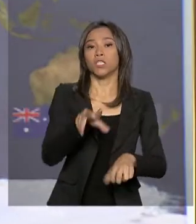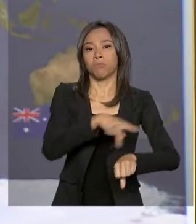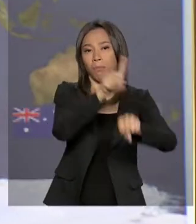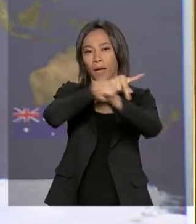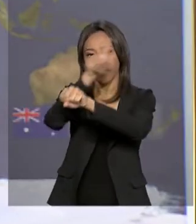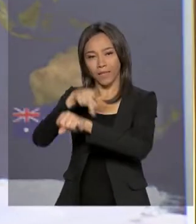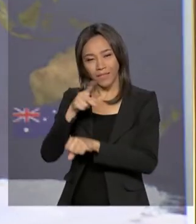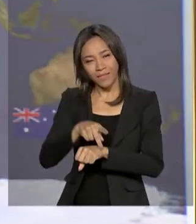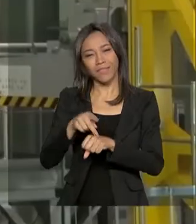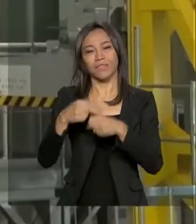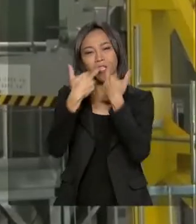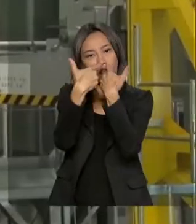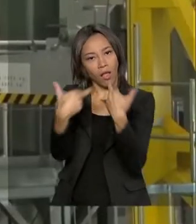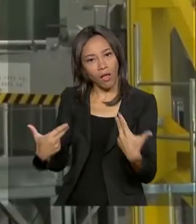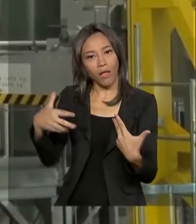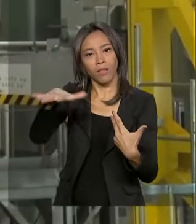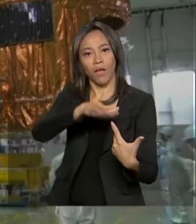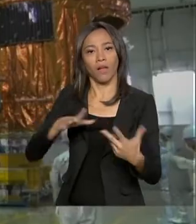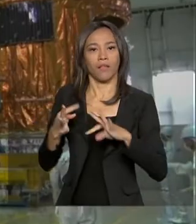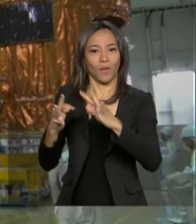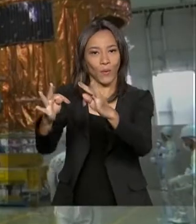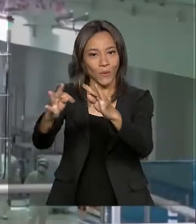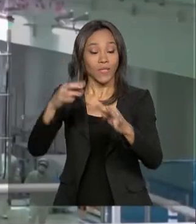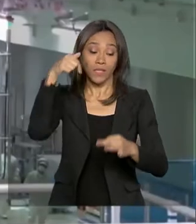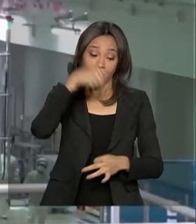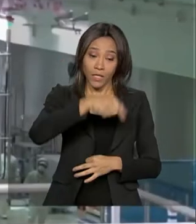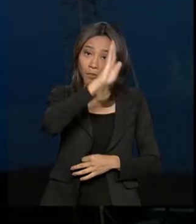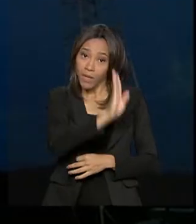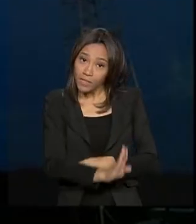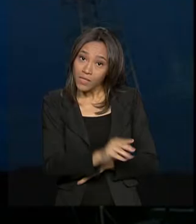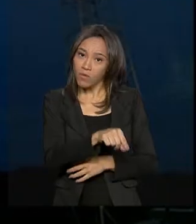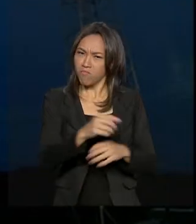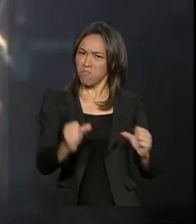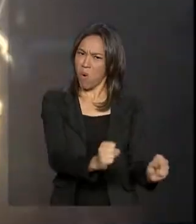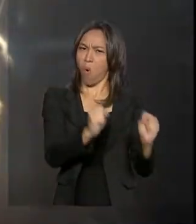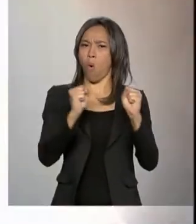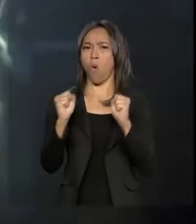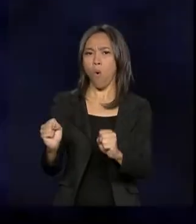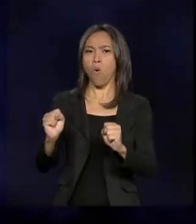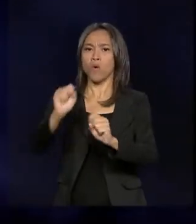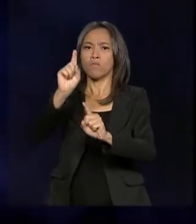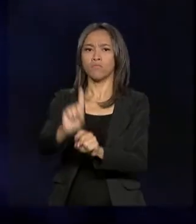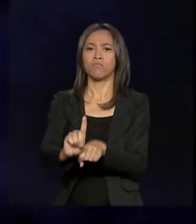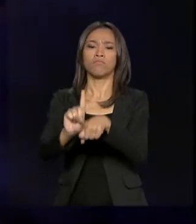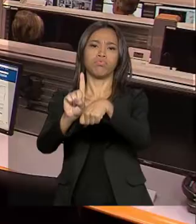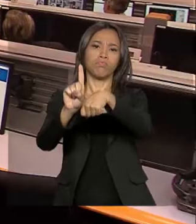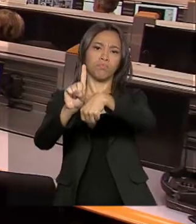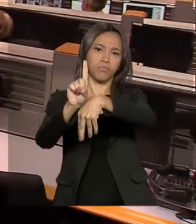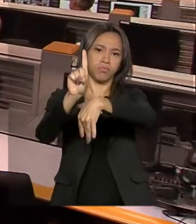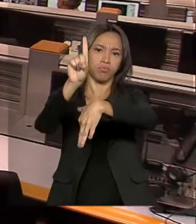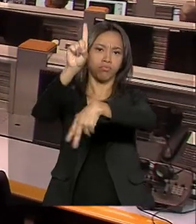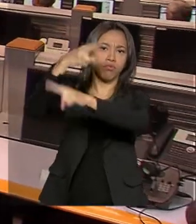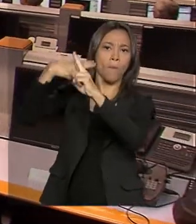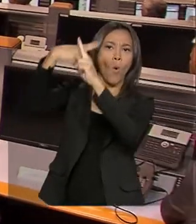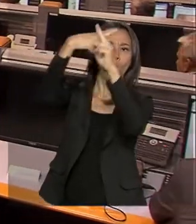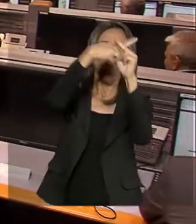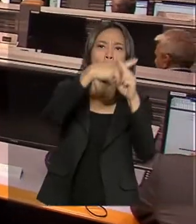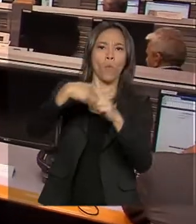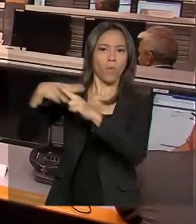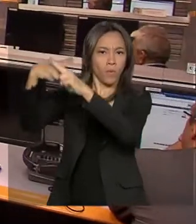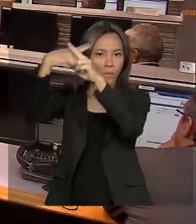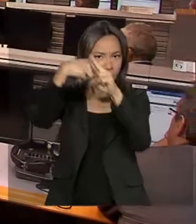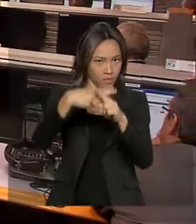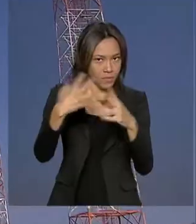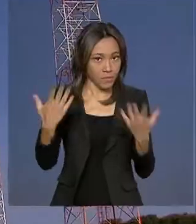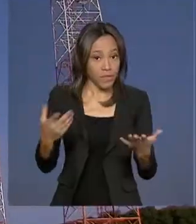mais inovadores do mundo e transformar o Brasil em uma potência no lançamento de satélites. Para isso, a expectativa